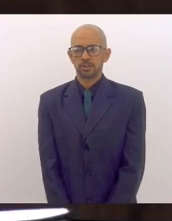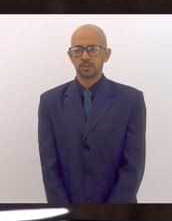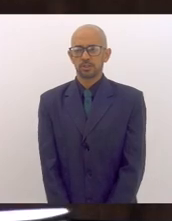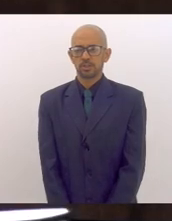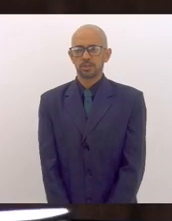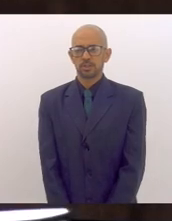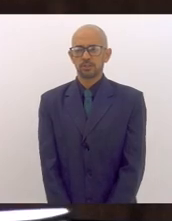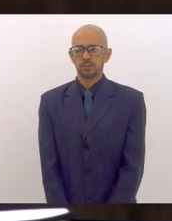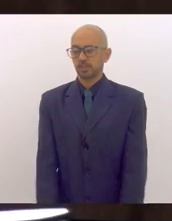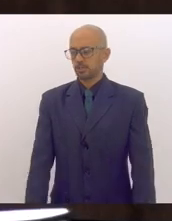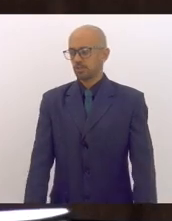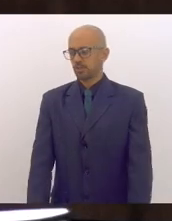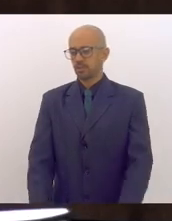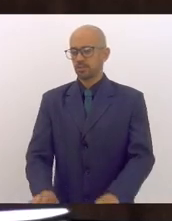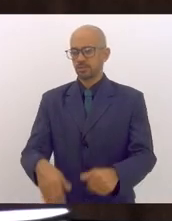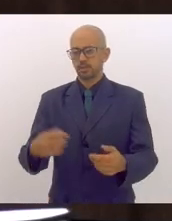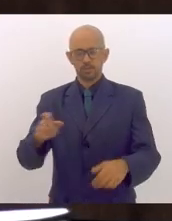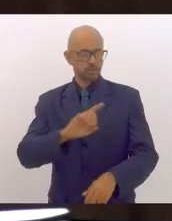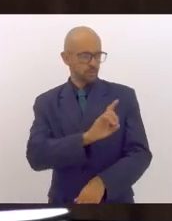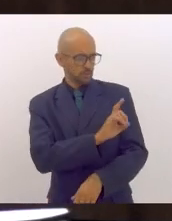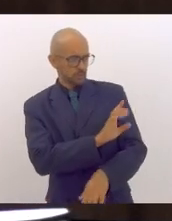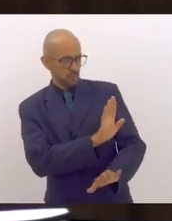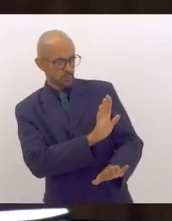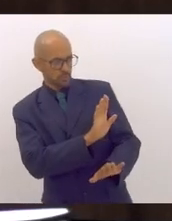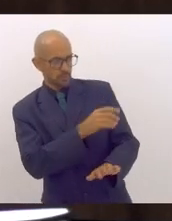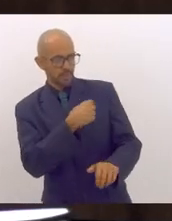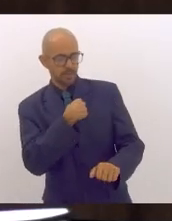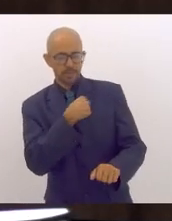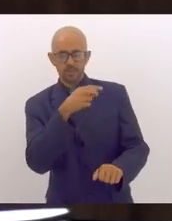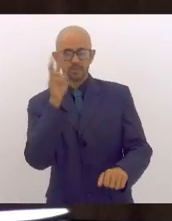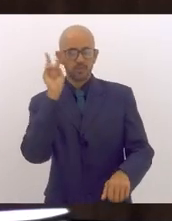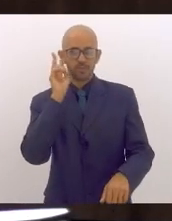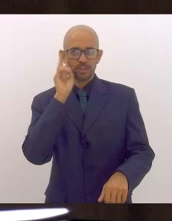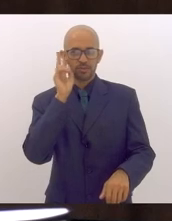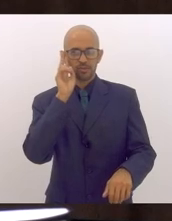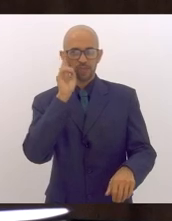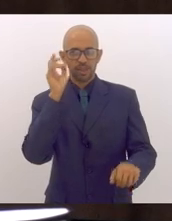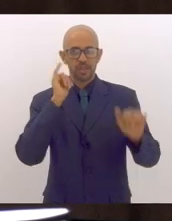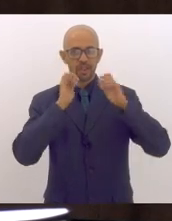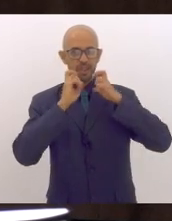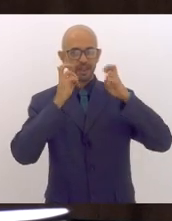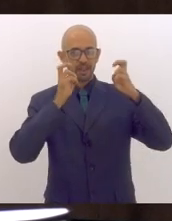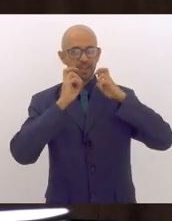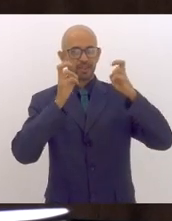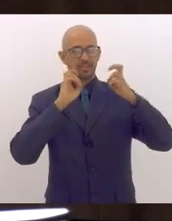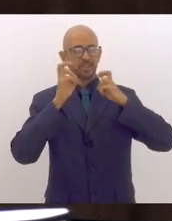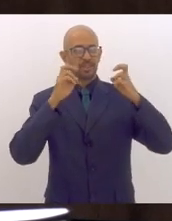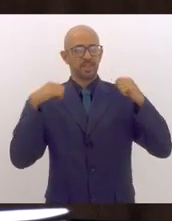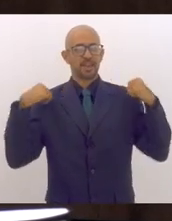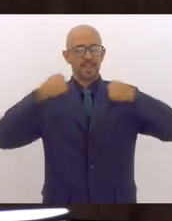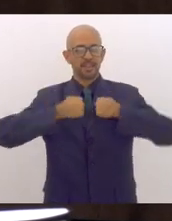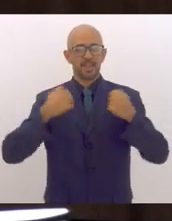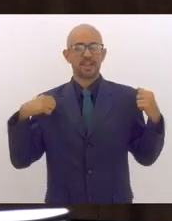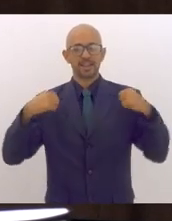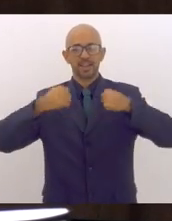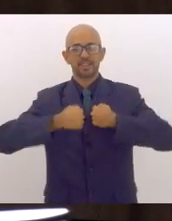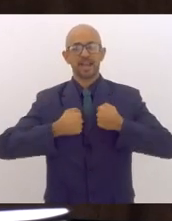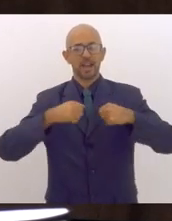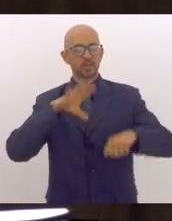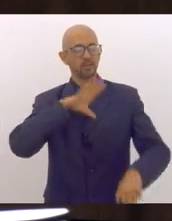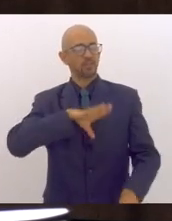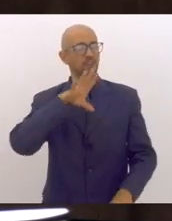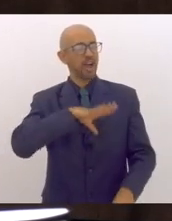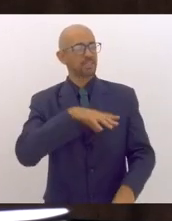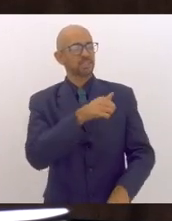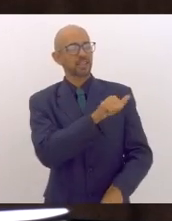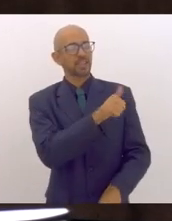não. Aliás, segunda-feira gritei casaca, casaca, a turma é boa, é mesmo a da Fusarca. 124 anos de Vasco da Gama.